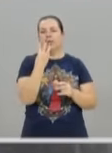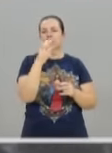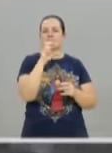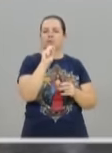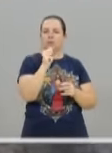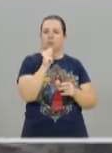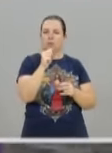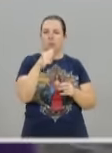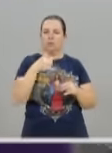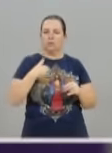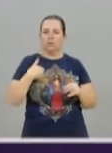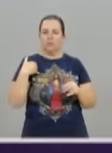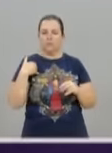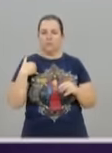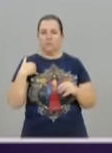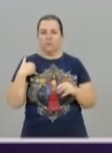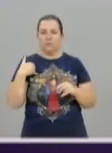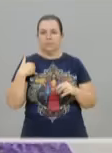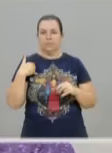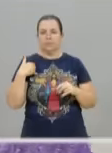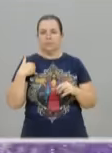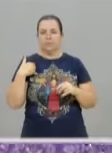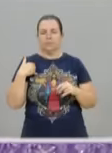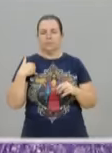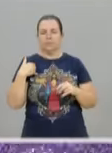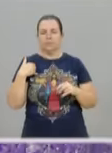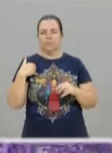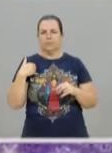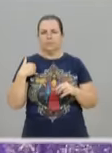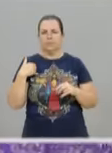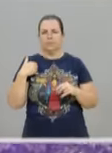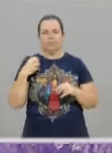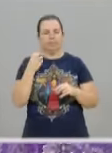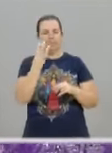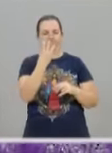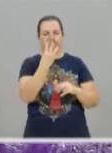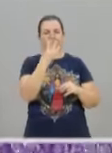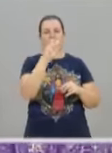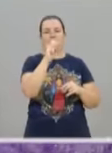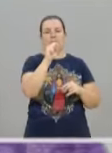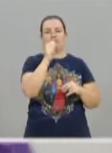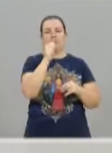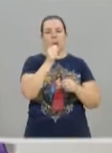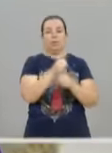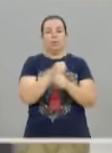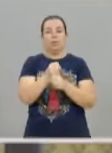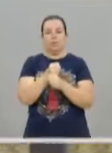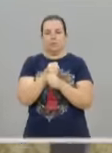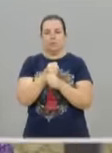anos do lado foi ontem